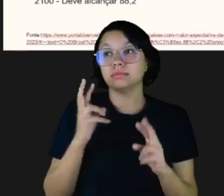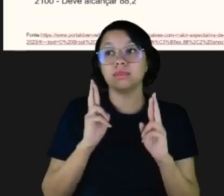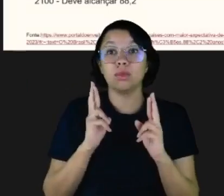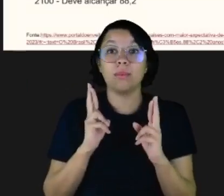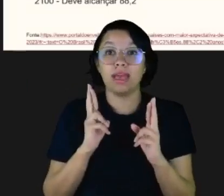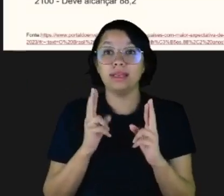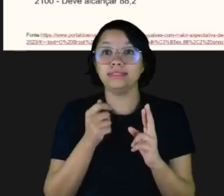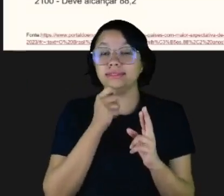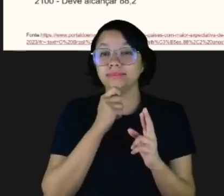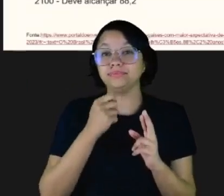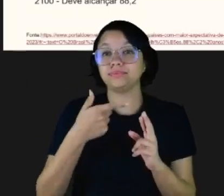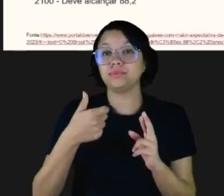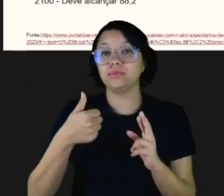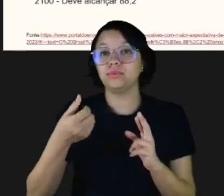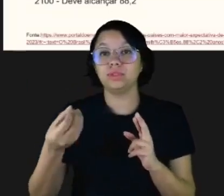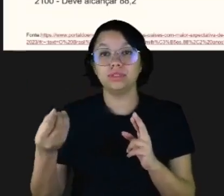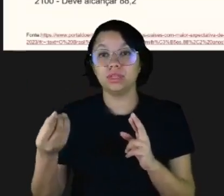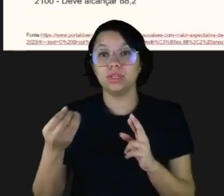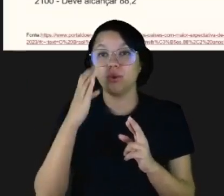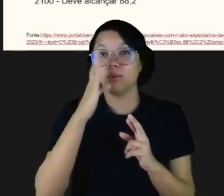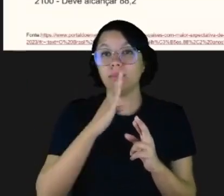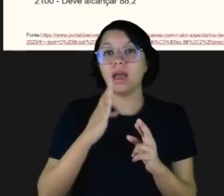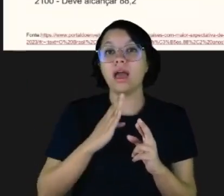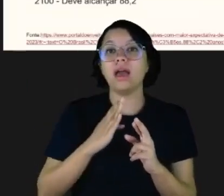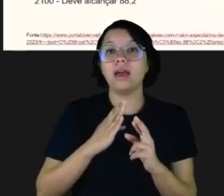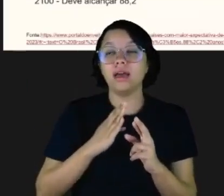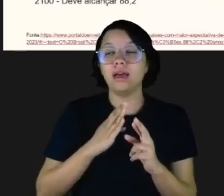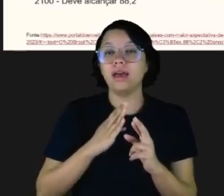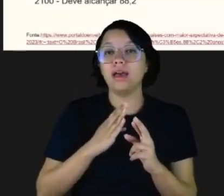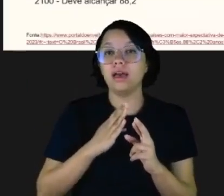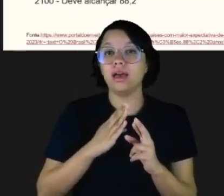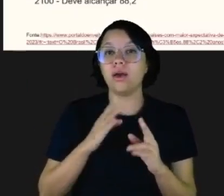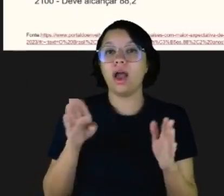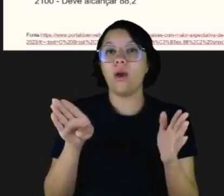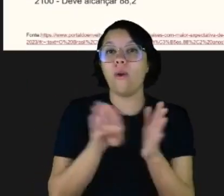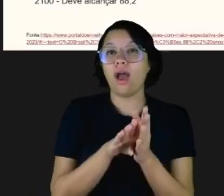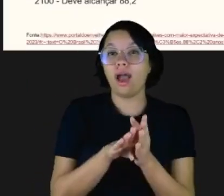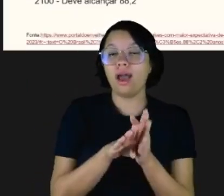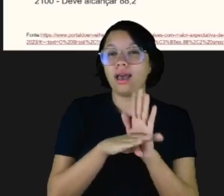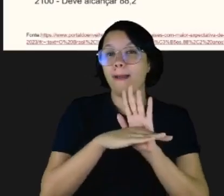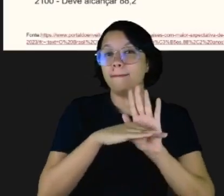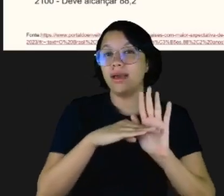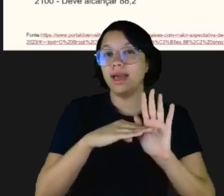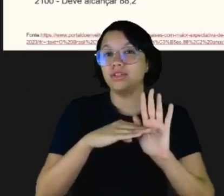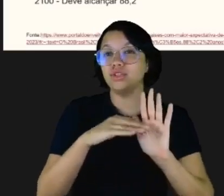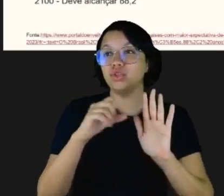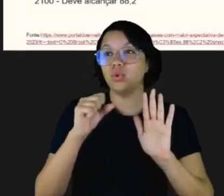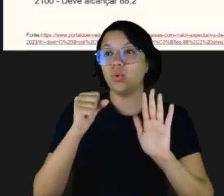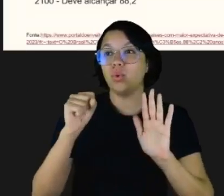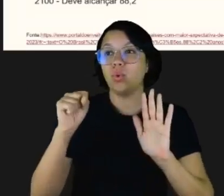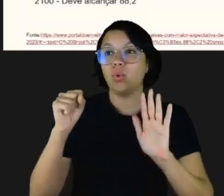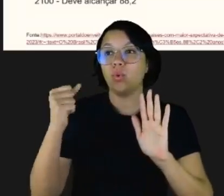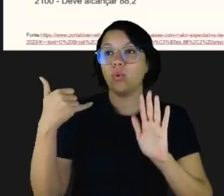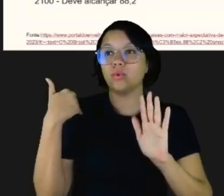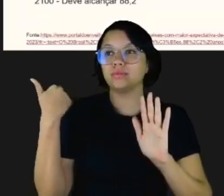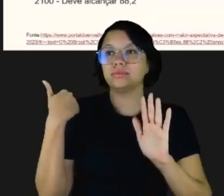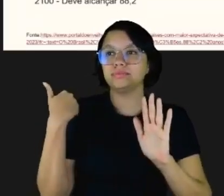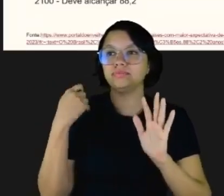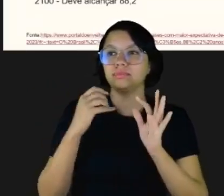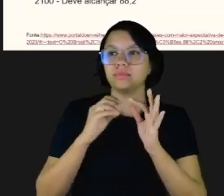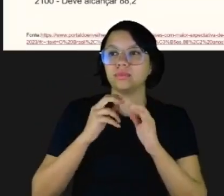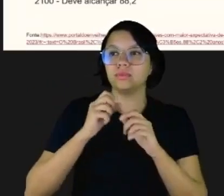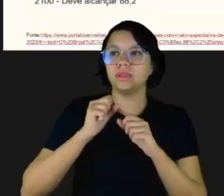em 2100 o brasileiro deve alcançar a média de 88 anos. Então, isso está